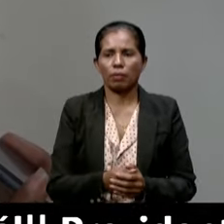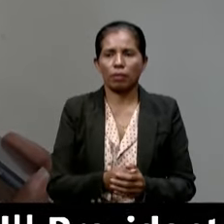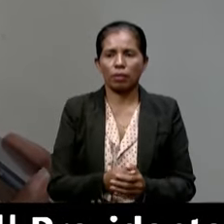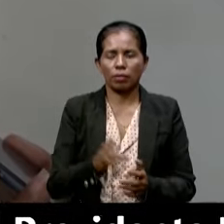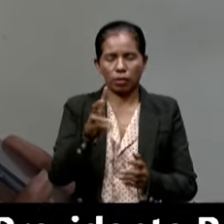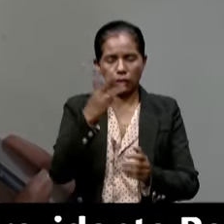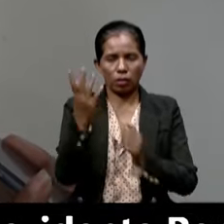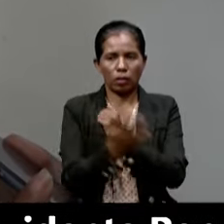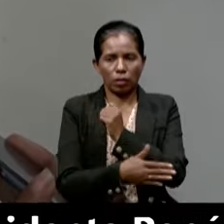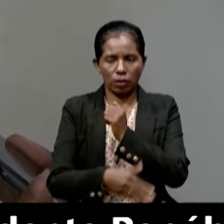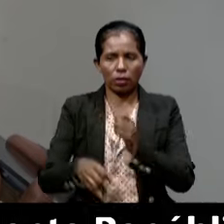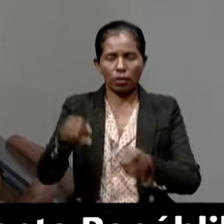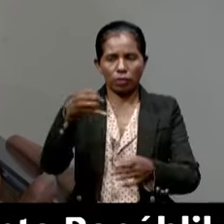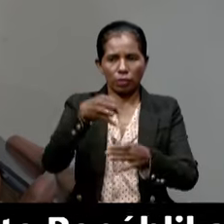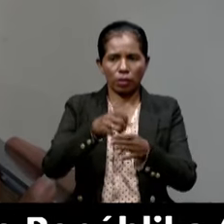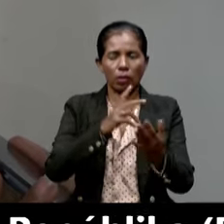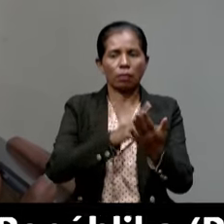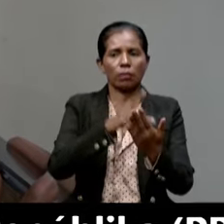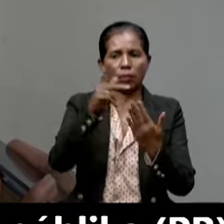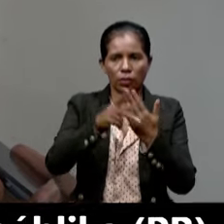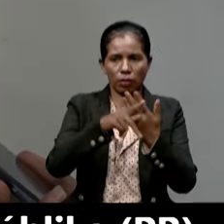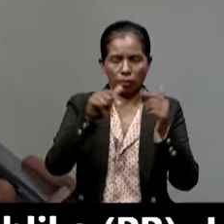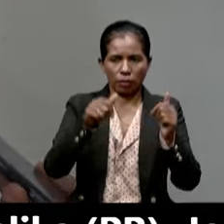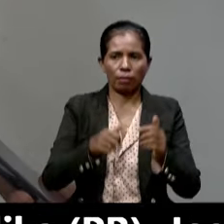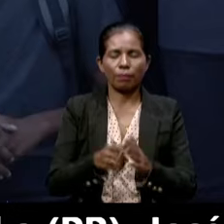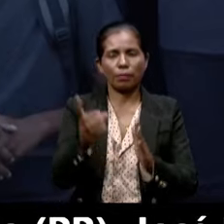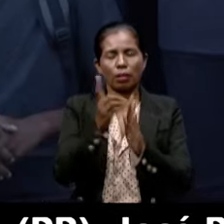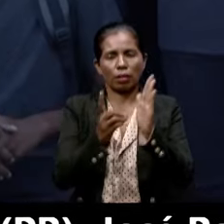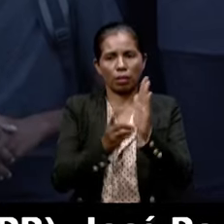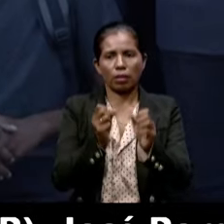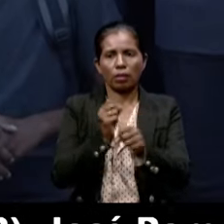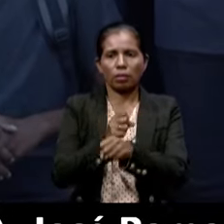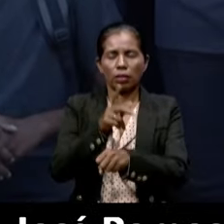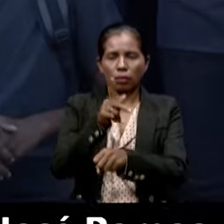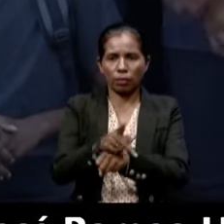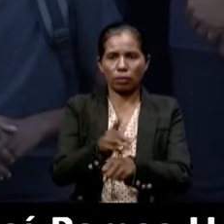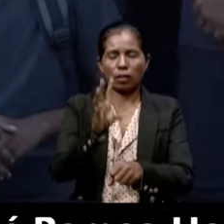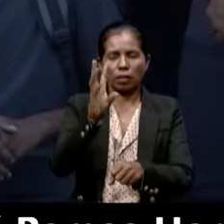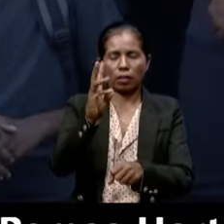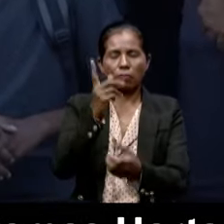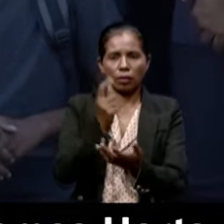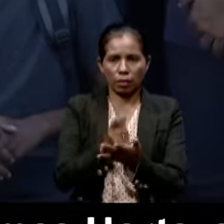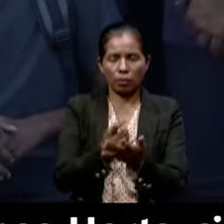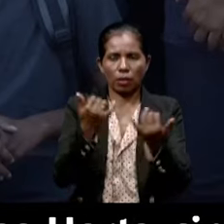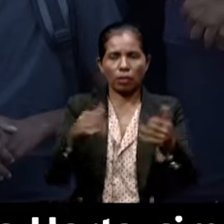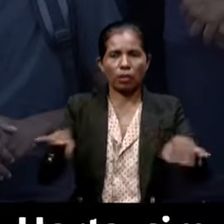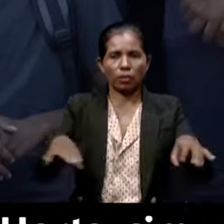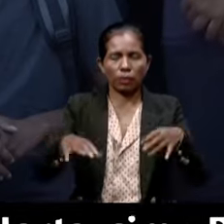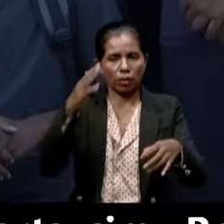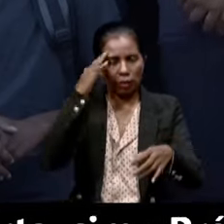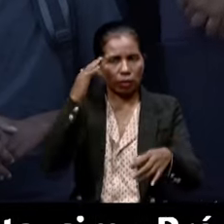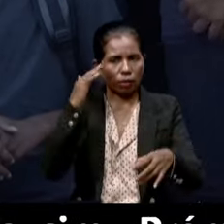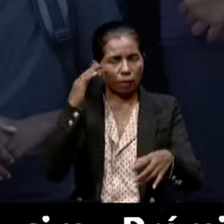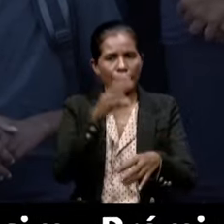bem que envolve ang programa dene tu irado su sefope trabalhador rihunen resin magdadaw ne serviço iha Korea